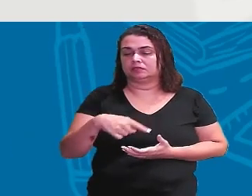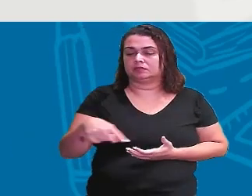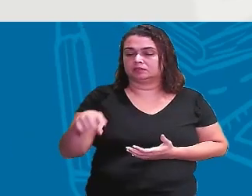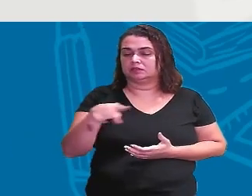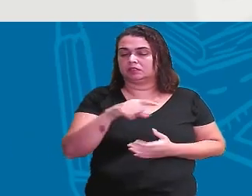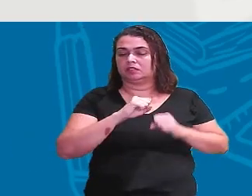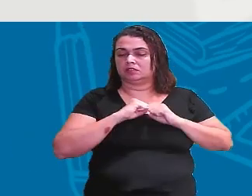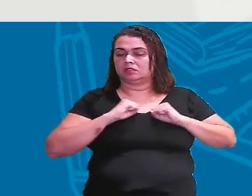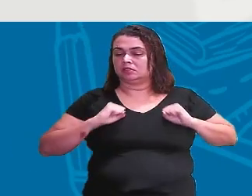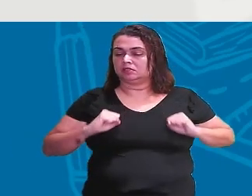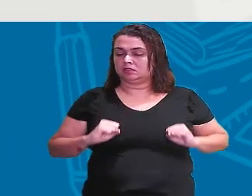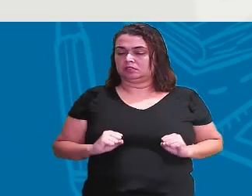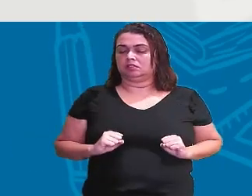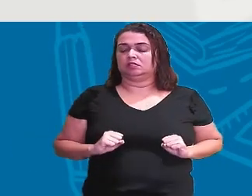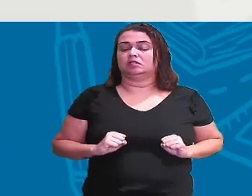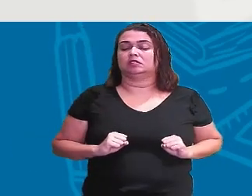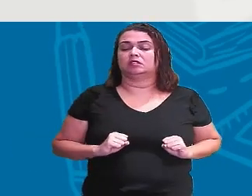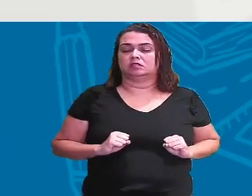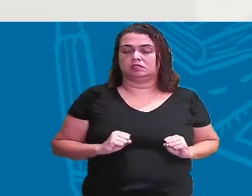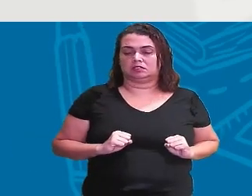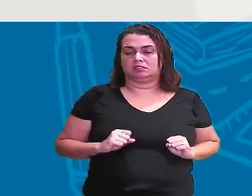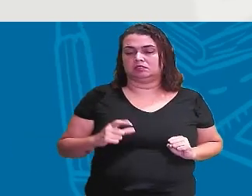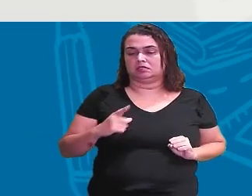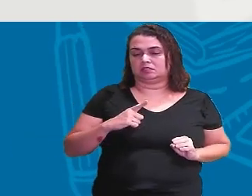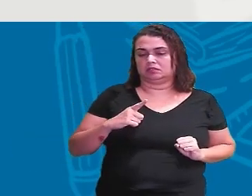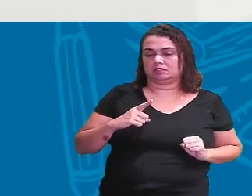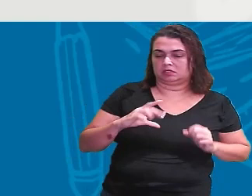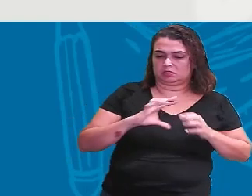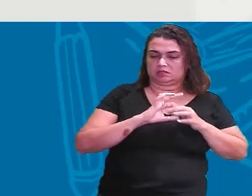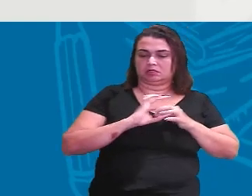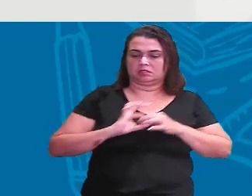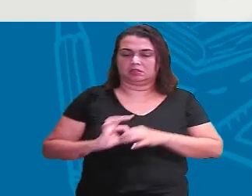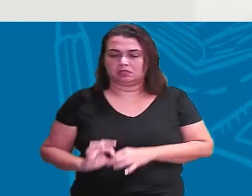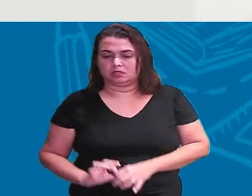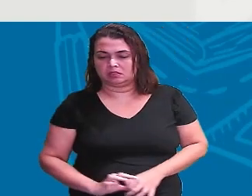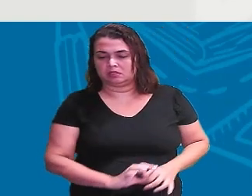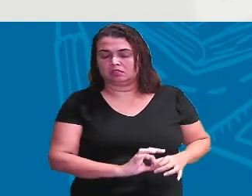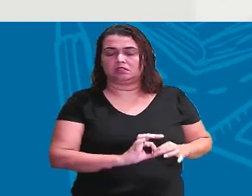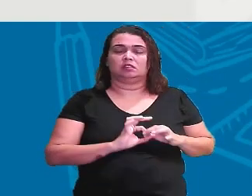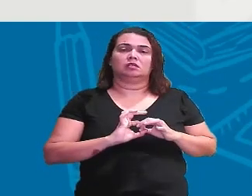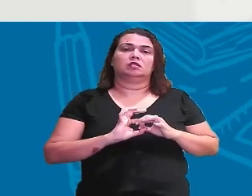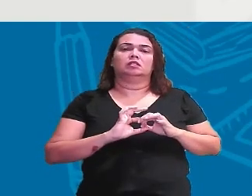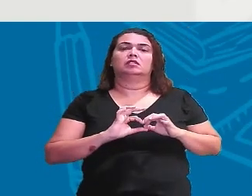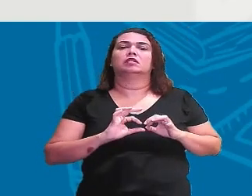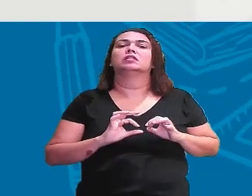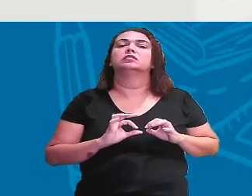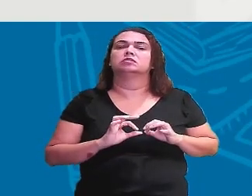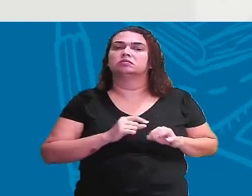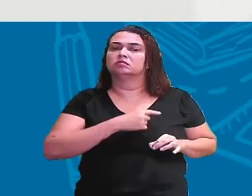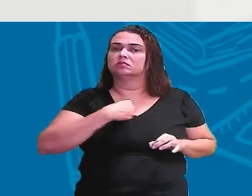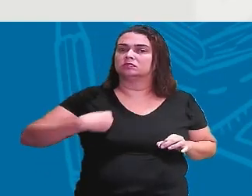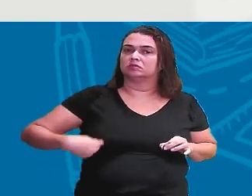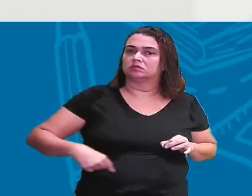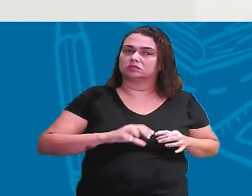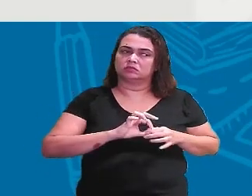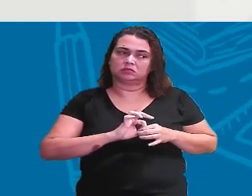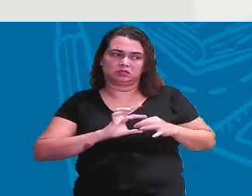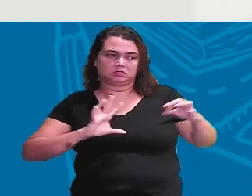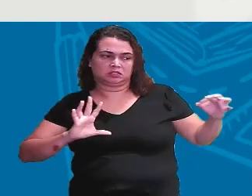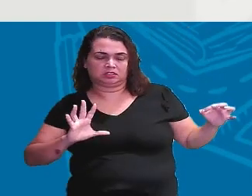eles estão integrados, tá certo? O sistema circulatório não é independente do sistema respiratório,